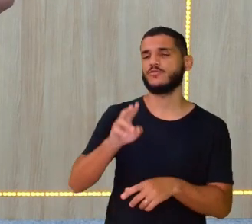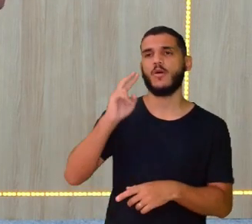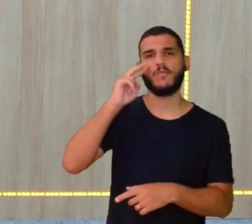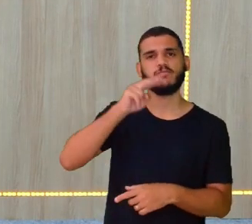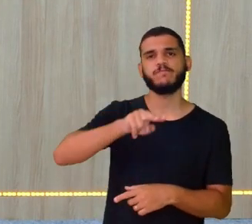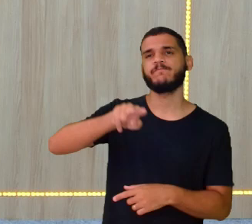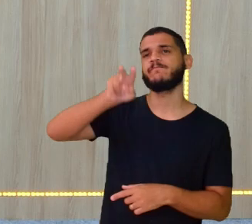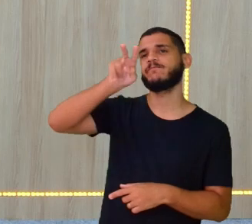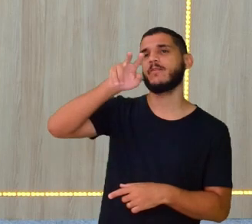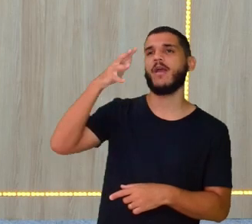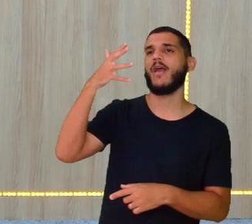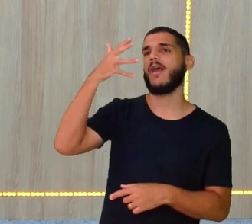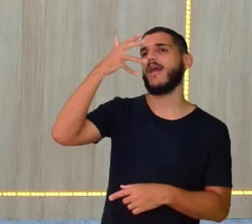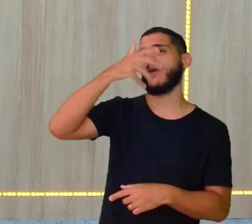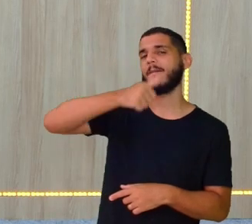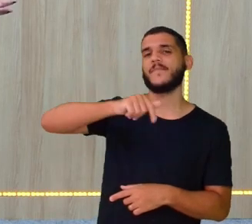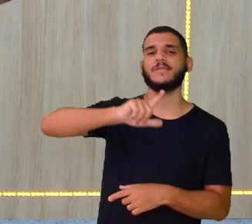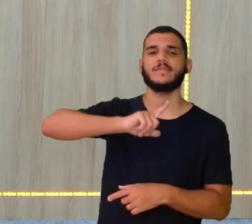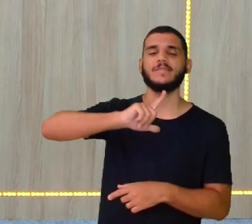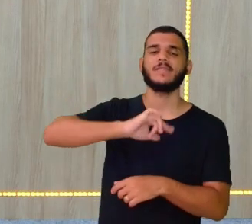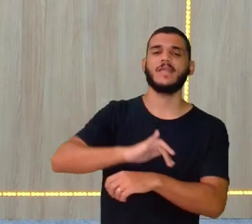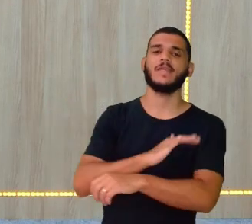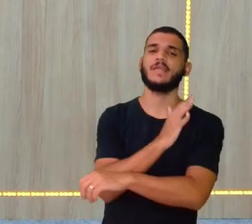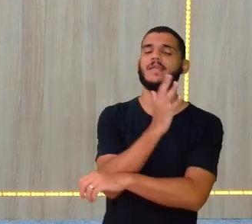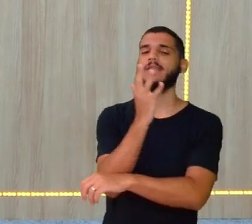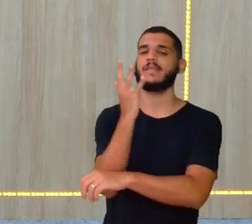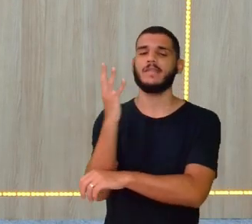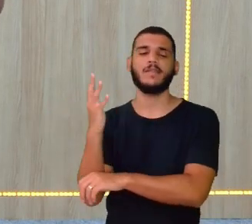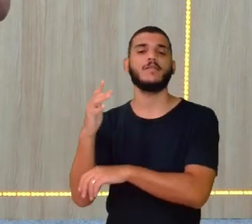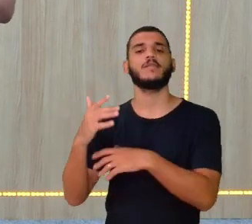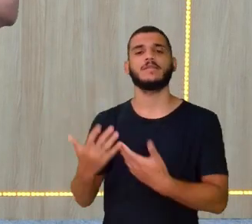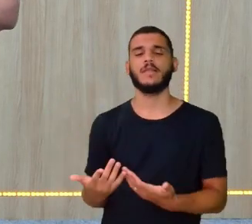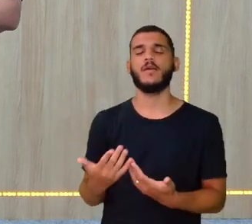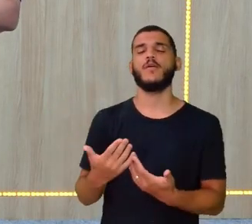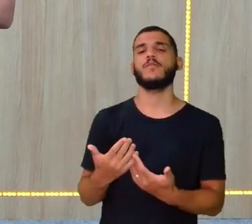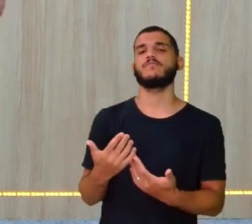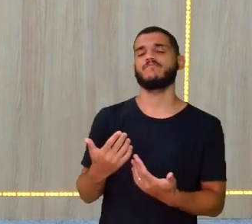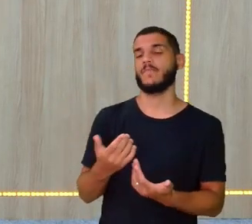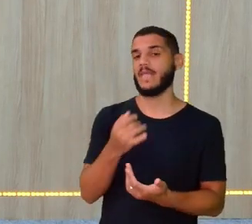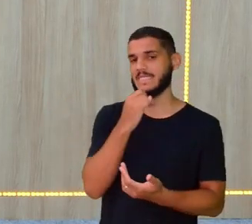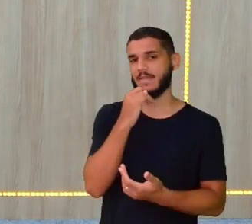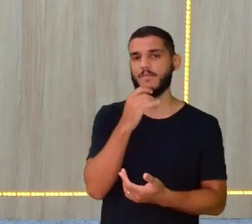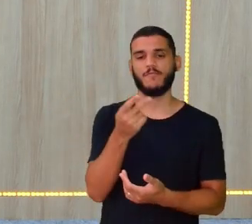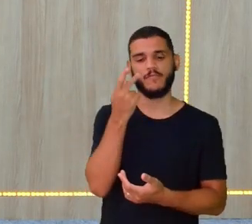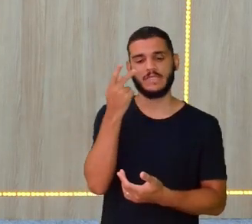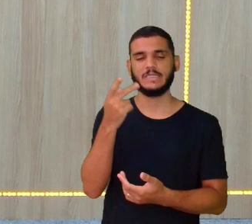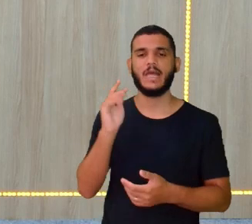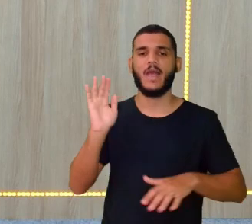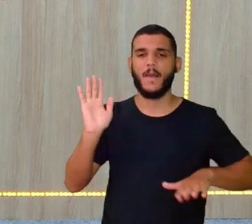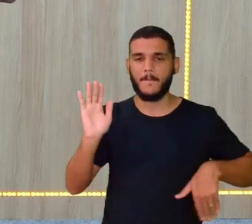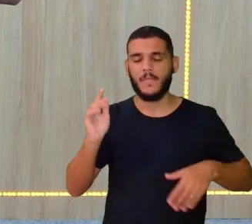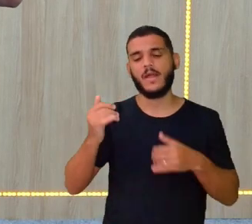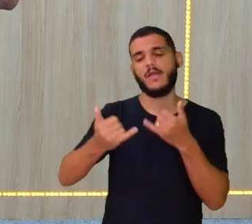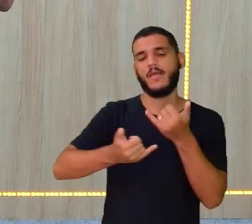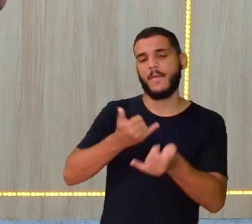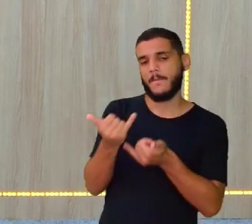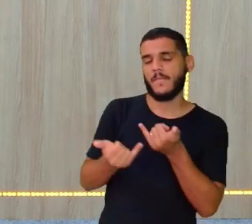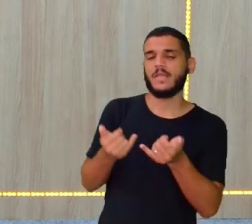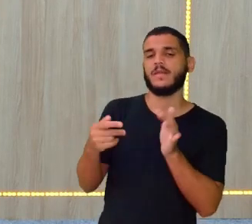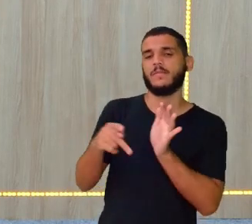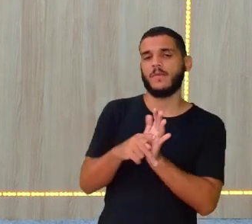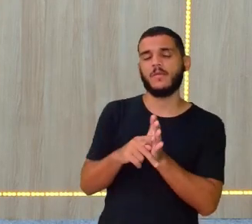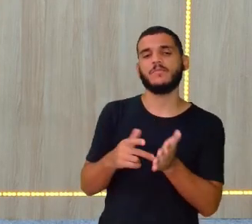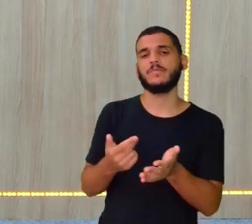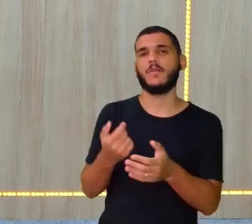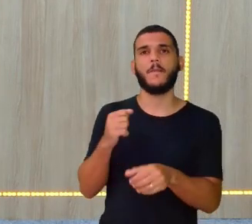do belo, não é? Na natureza, não é? De repente você vai à praia e brinca, passa o dia ali, mas você não